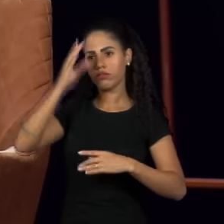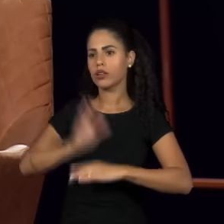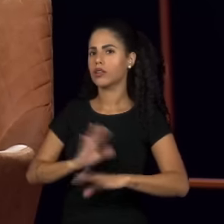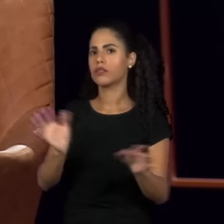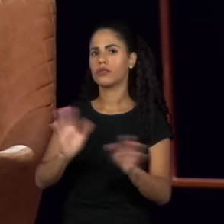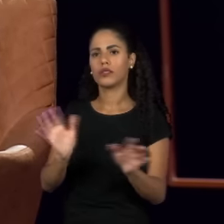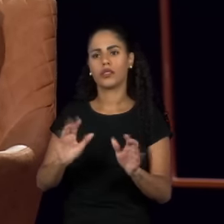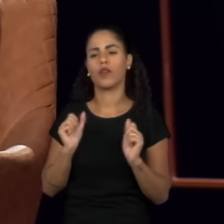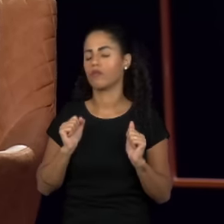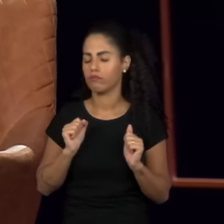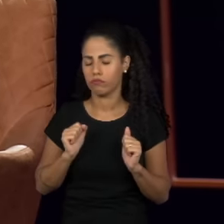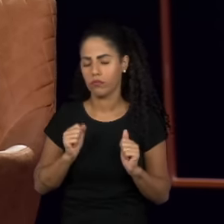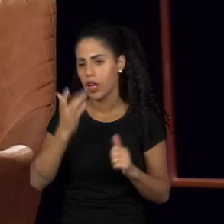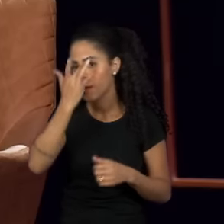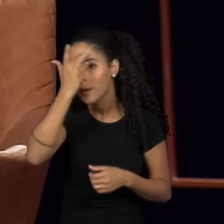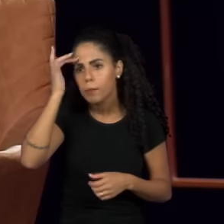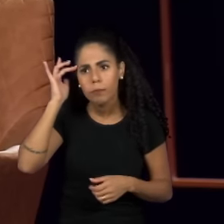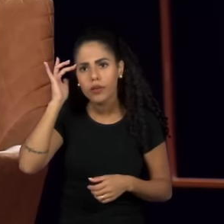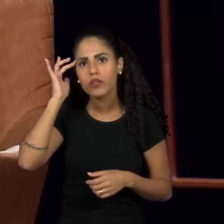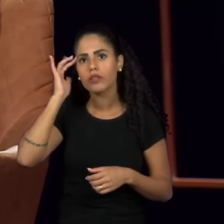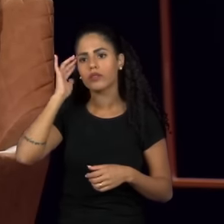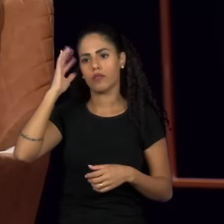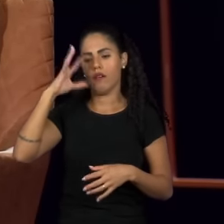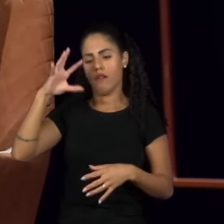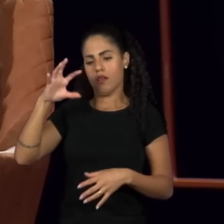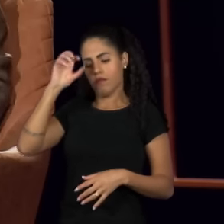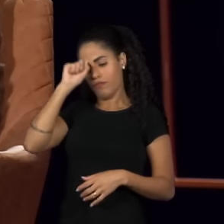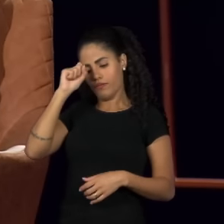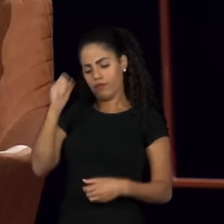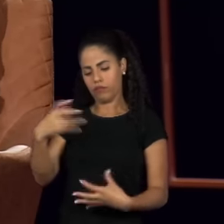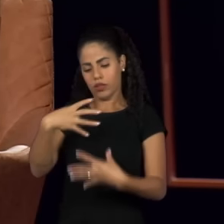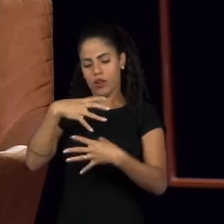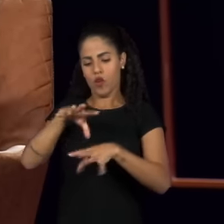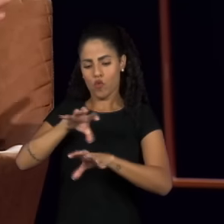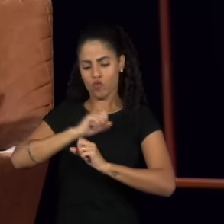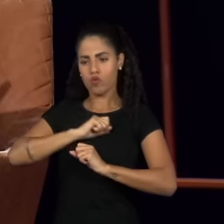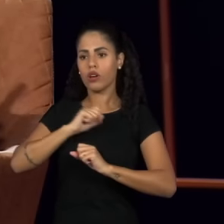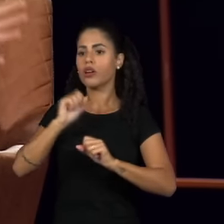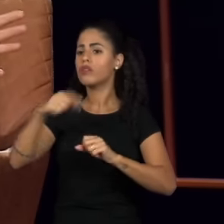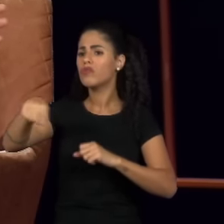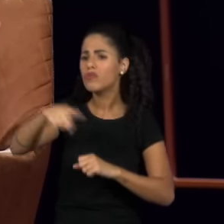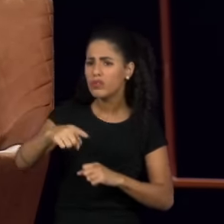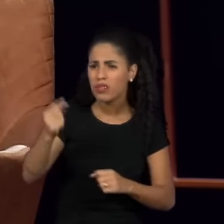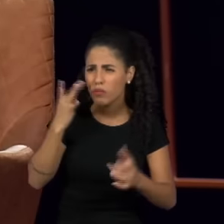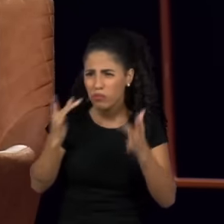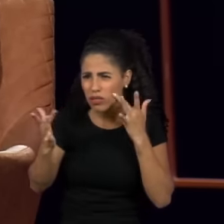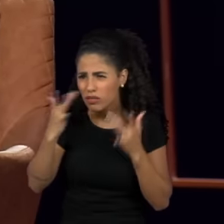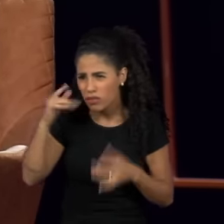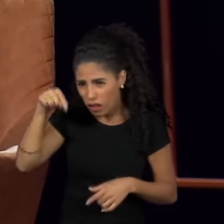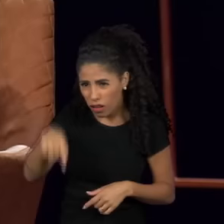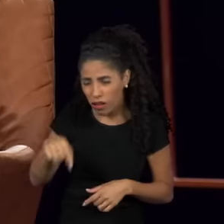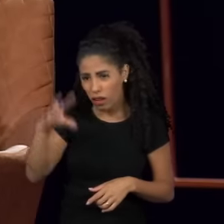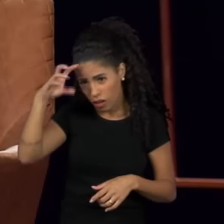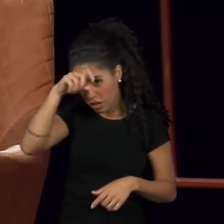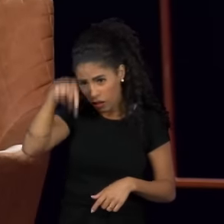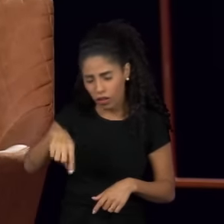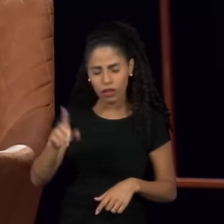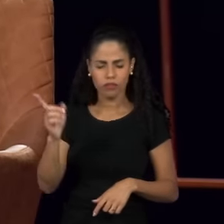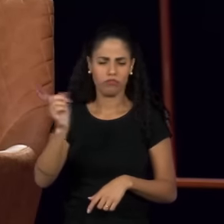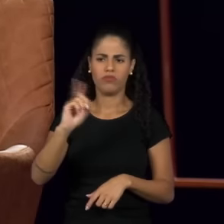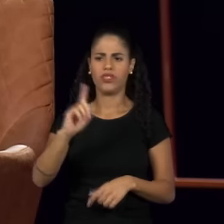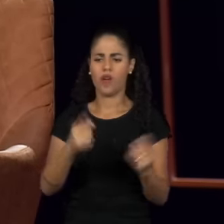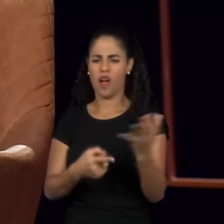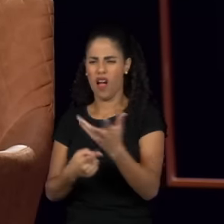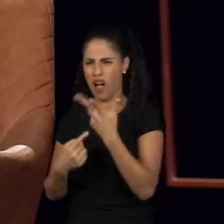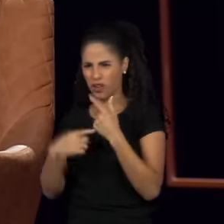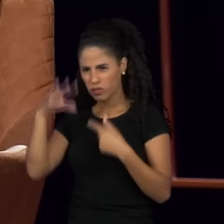que isso não existe, ele achava, né? Ele acha que quanto mais você... Ele falava, aqui você não vai aprender teatro, aqui você não vai aprender